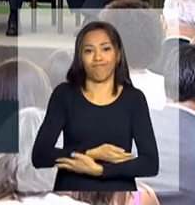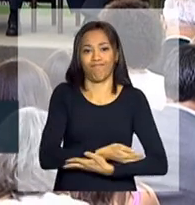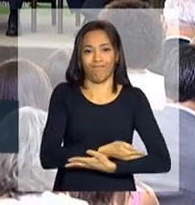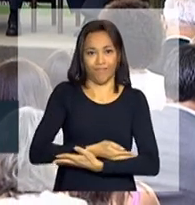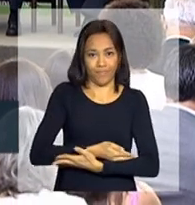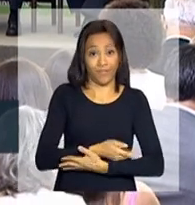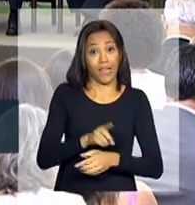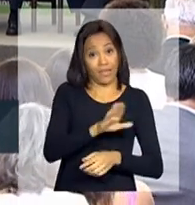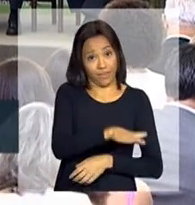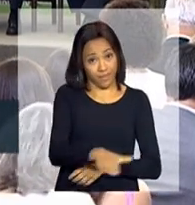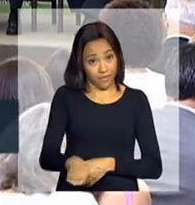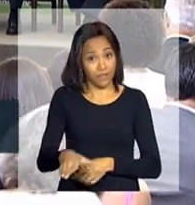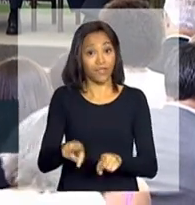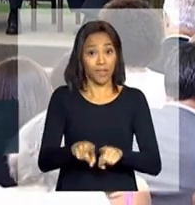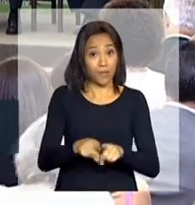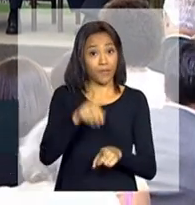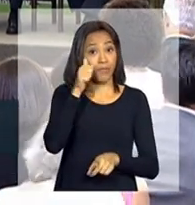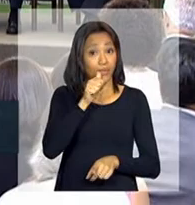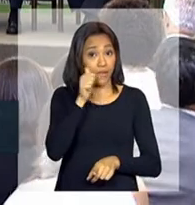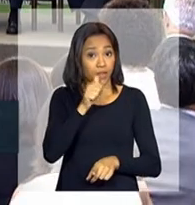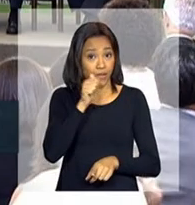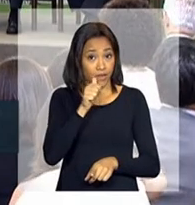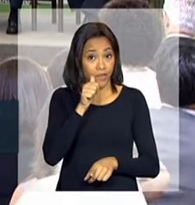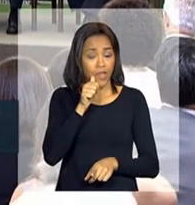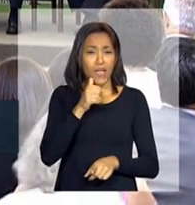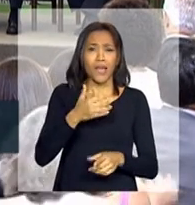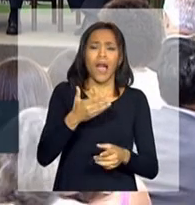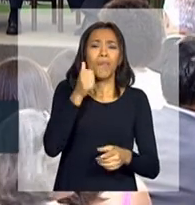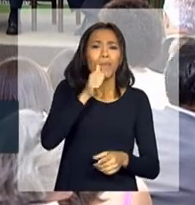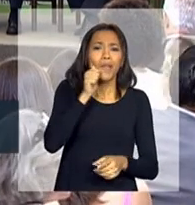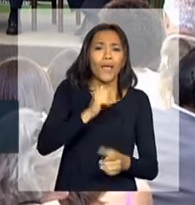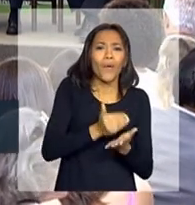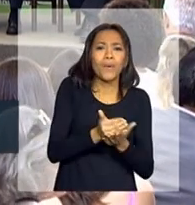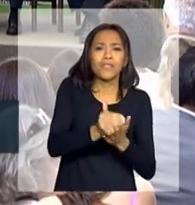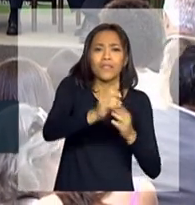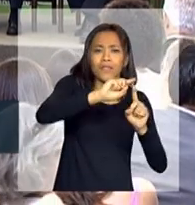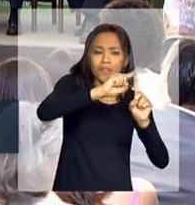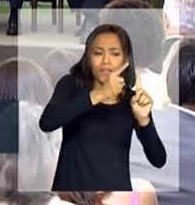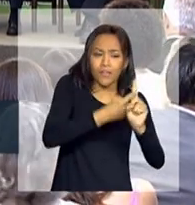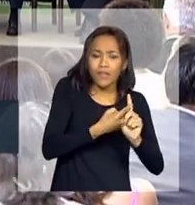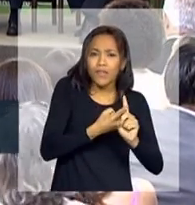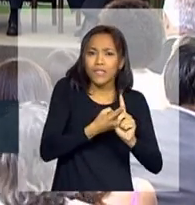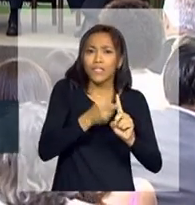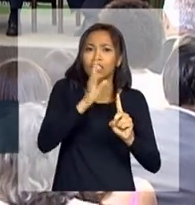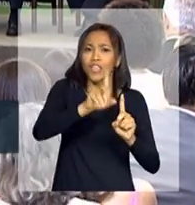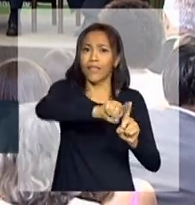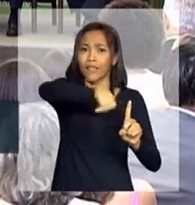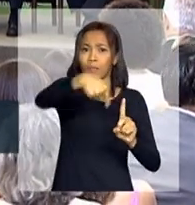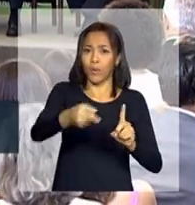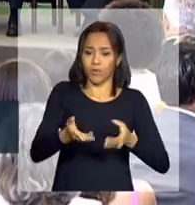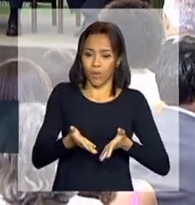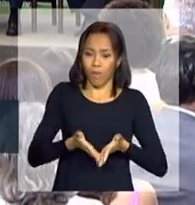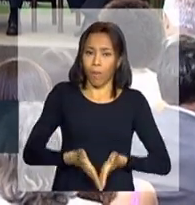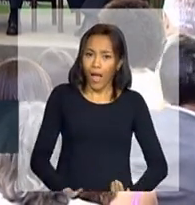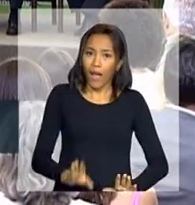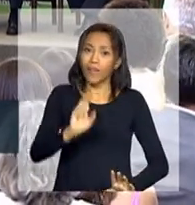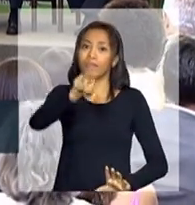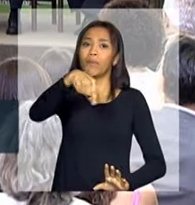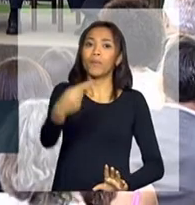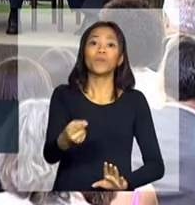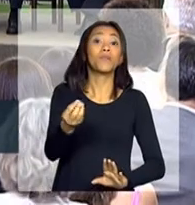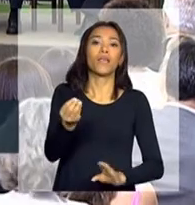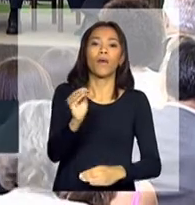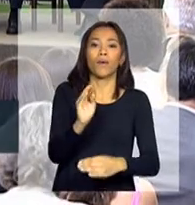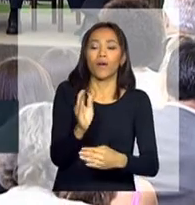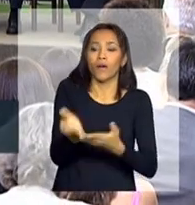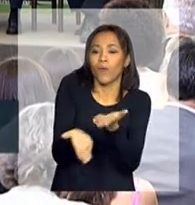e a mulher a mulher do pré-natal passando pelo quarto e o atendimento